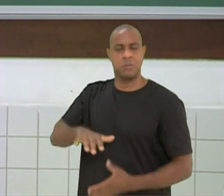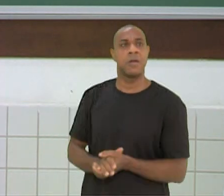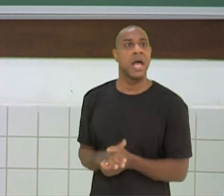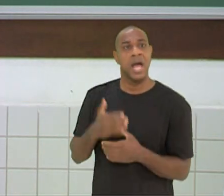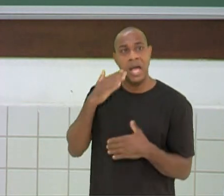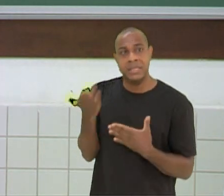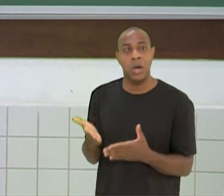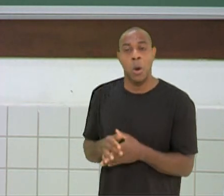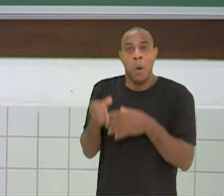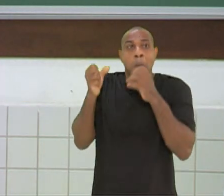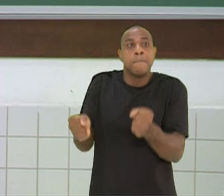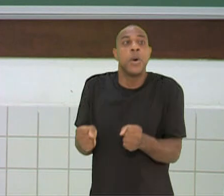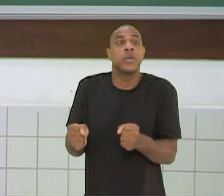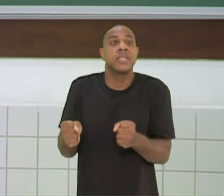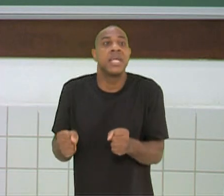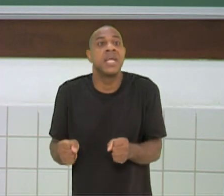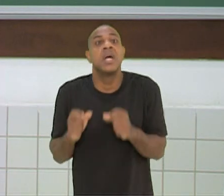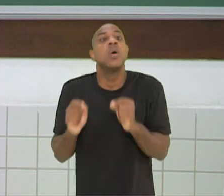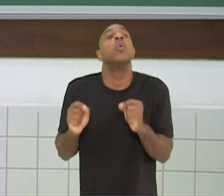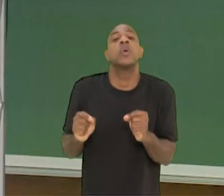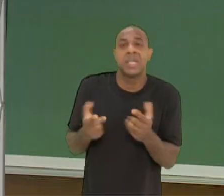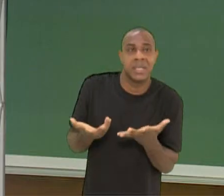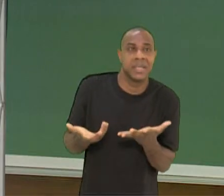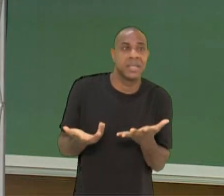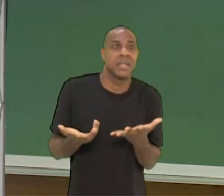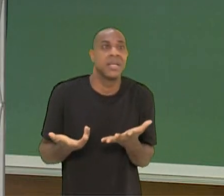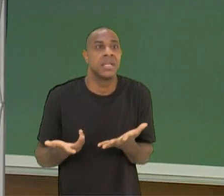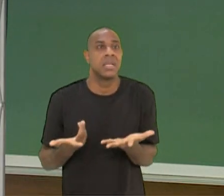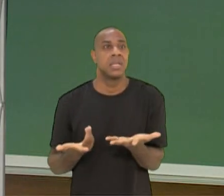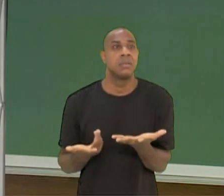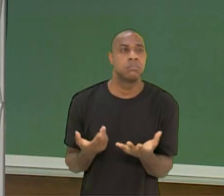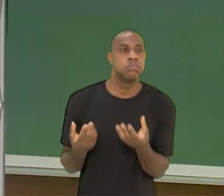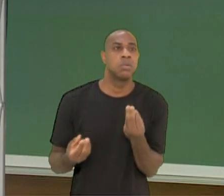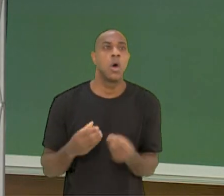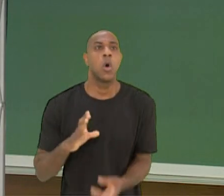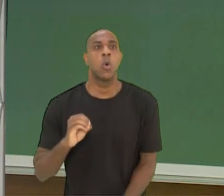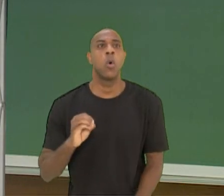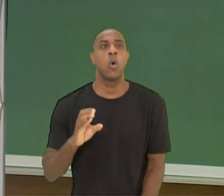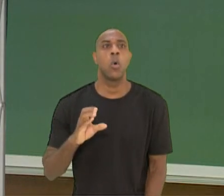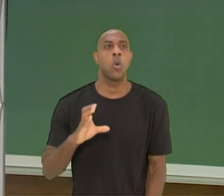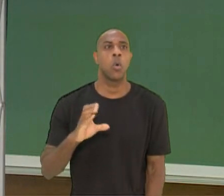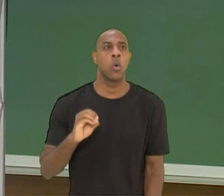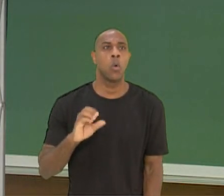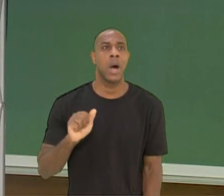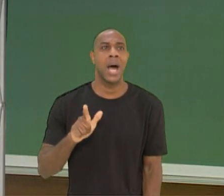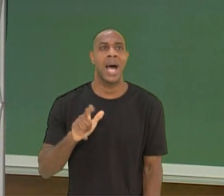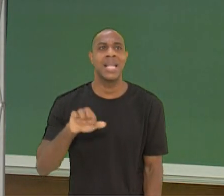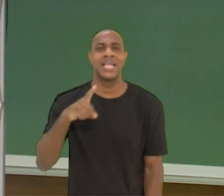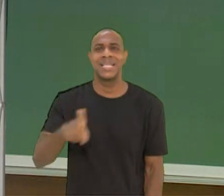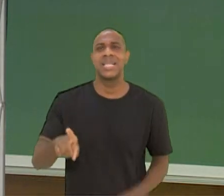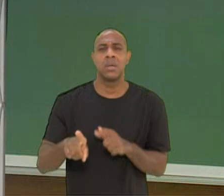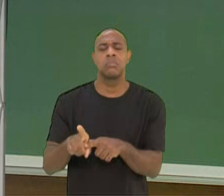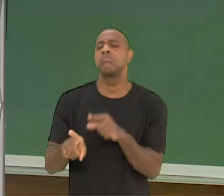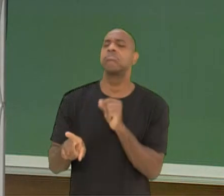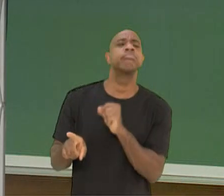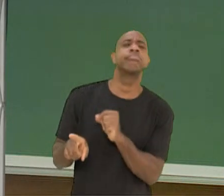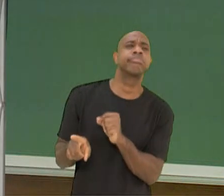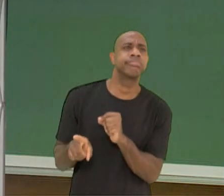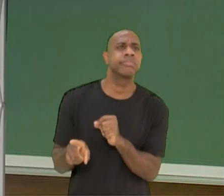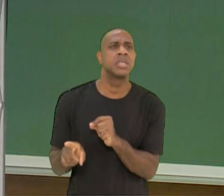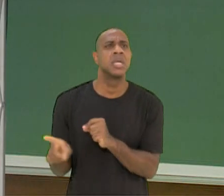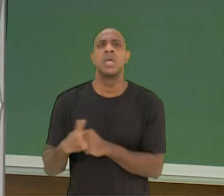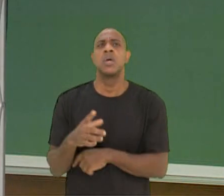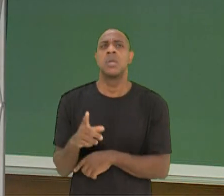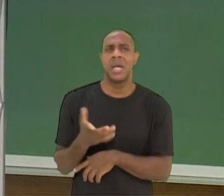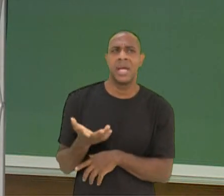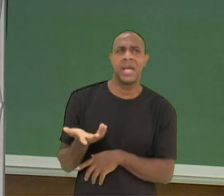passou a ficar a cargo de uma coalizão. Mas essa coalizão que assumiu o Iraque, com o apoio dos Estados Unidos, não